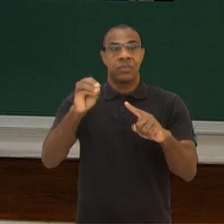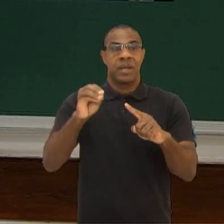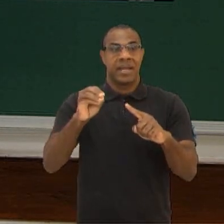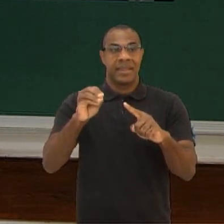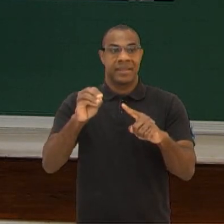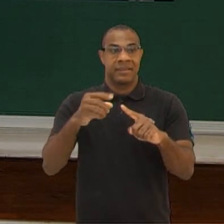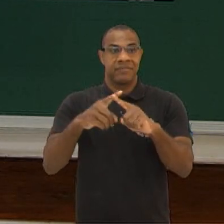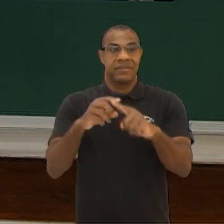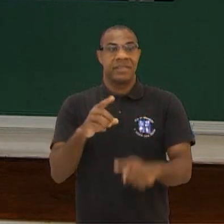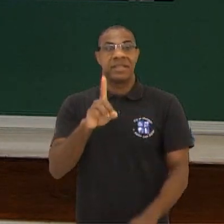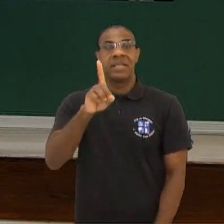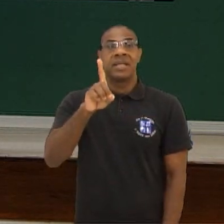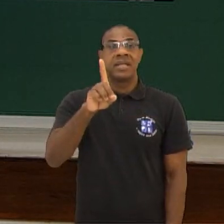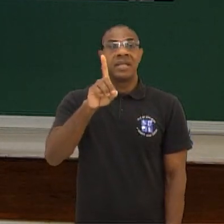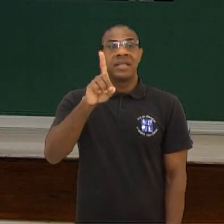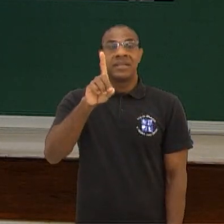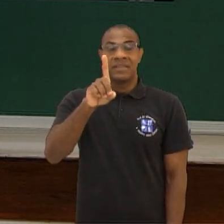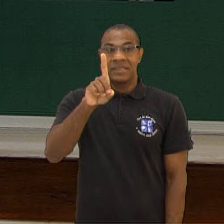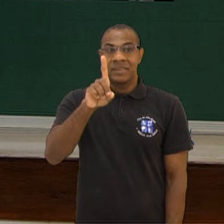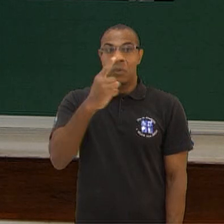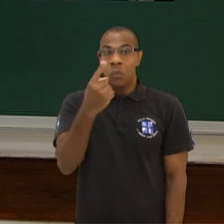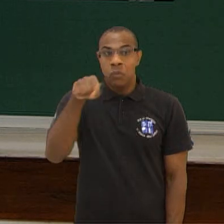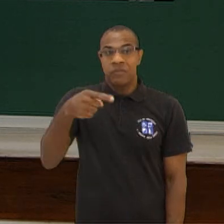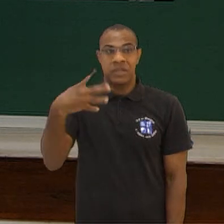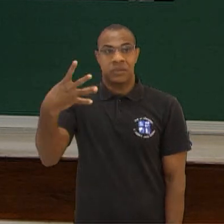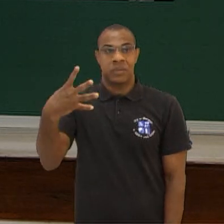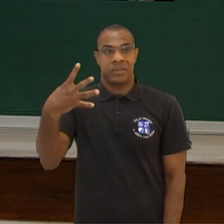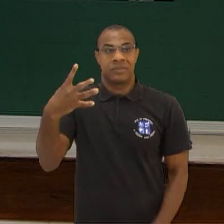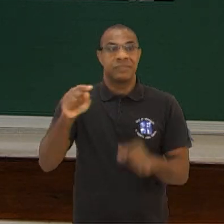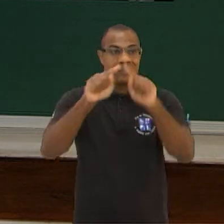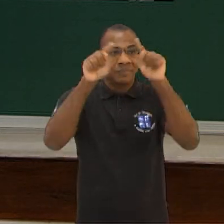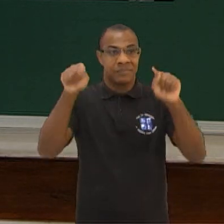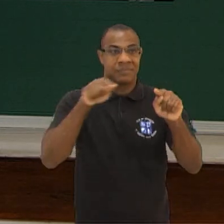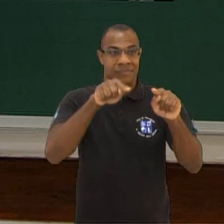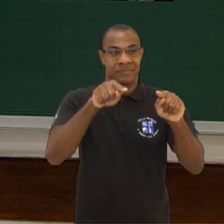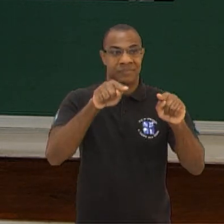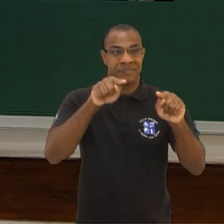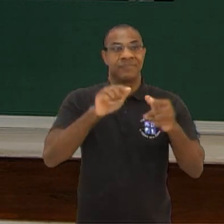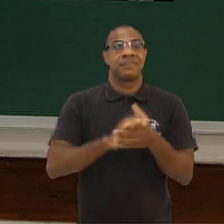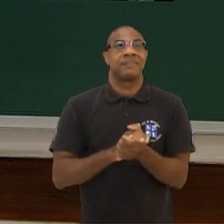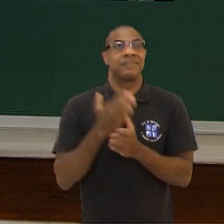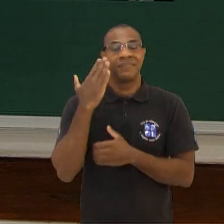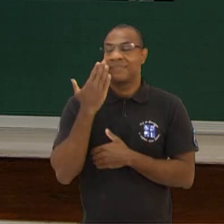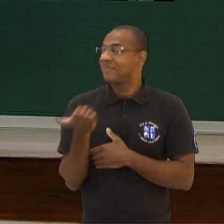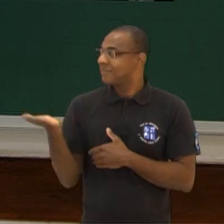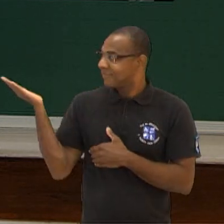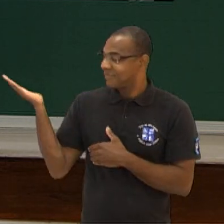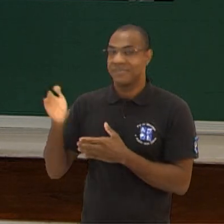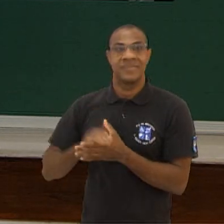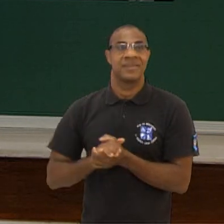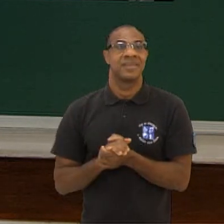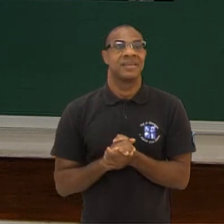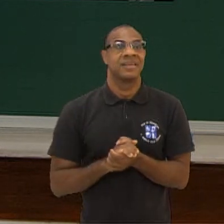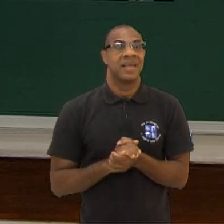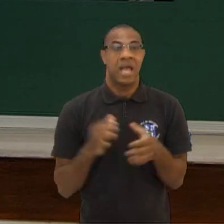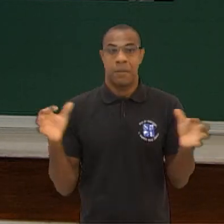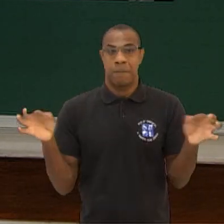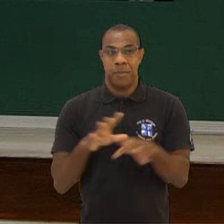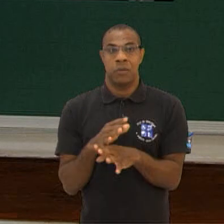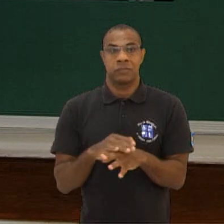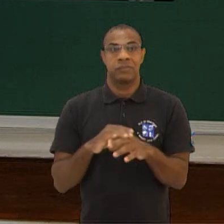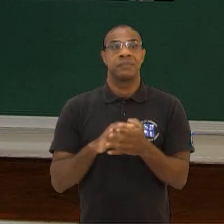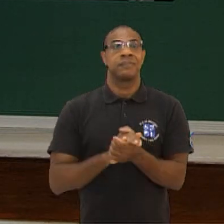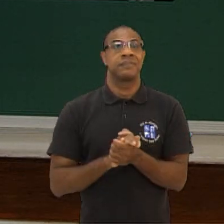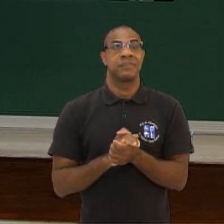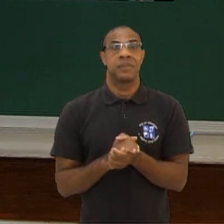os expoentes. Menos 6 mais menos 4, menos 10. Então, nós temos, então, 280, que é o produto aqui, vezes 10